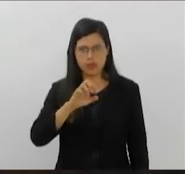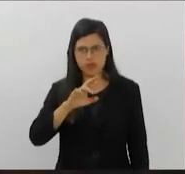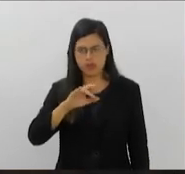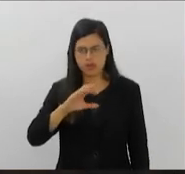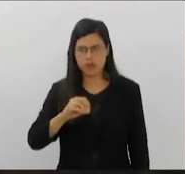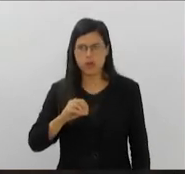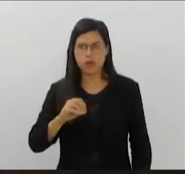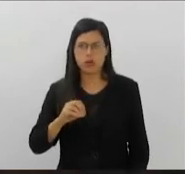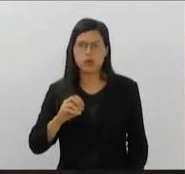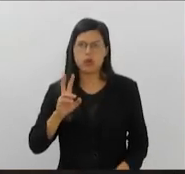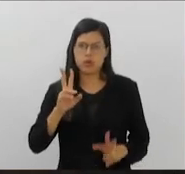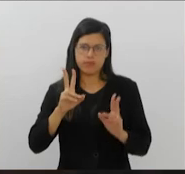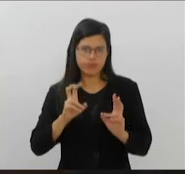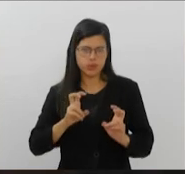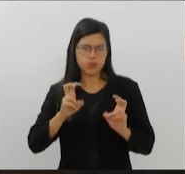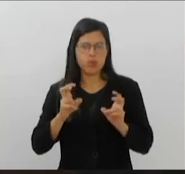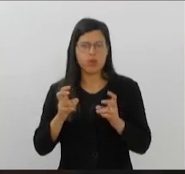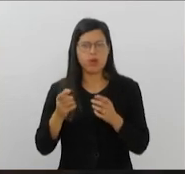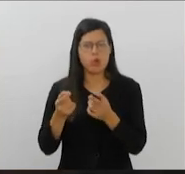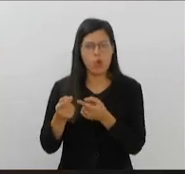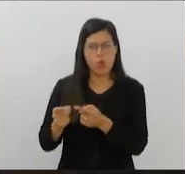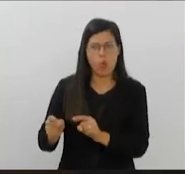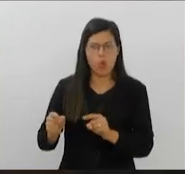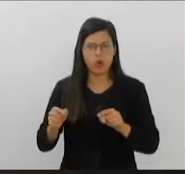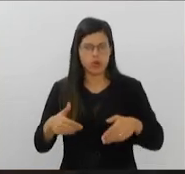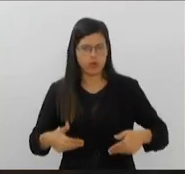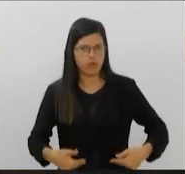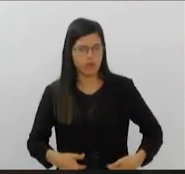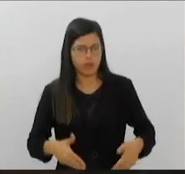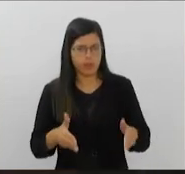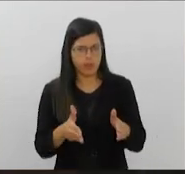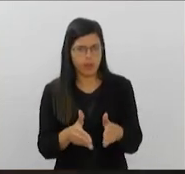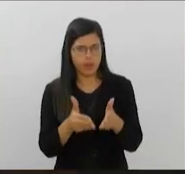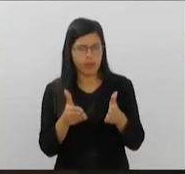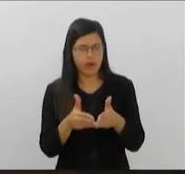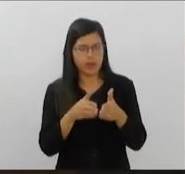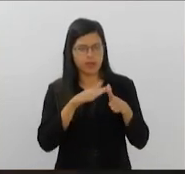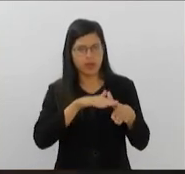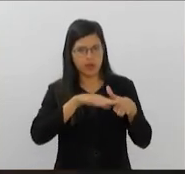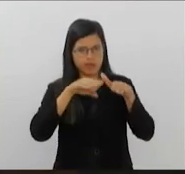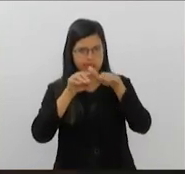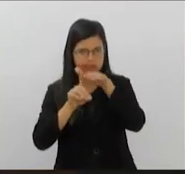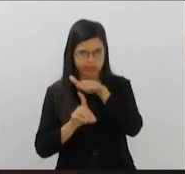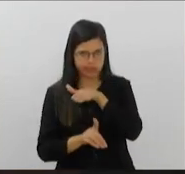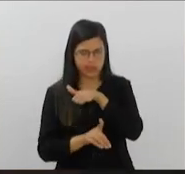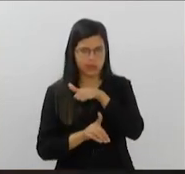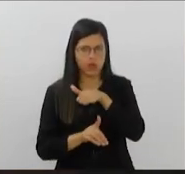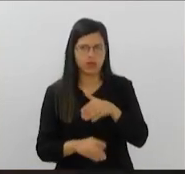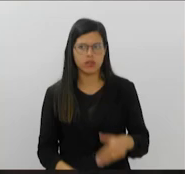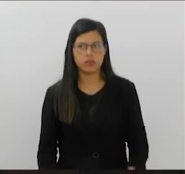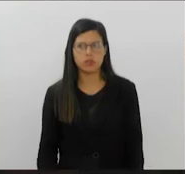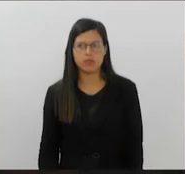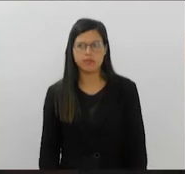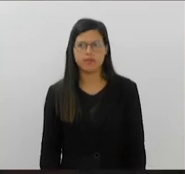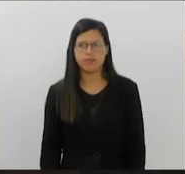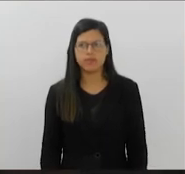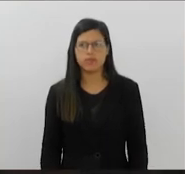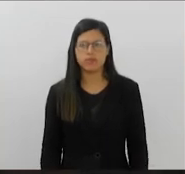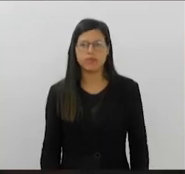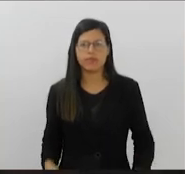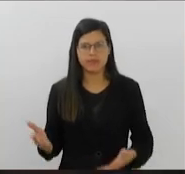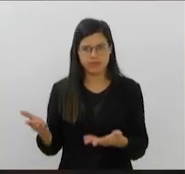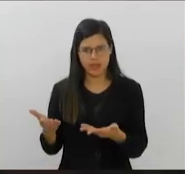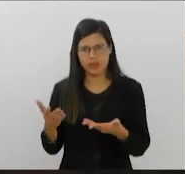de combate à fome, pobreza e desigualdade. E vamos lá, Léo, que a gente quer te